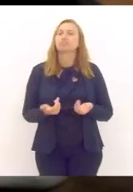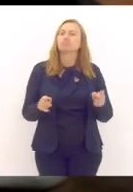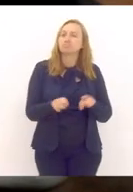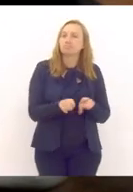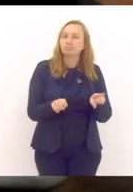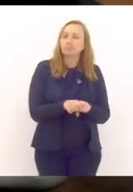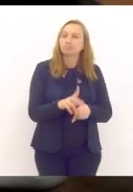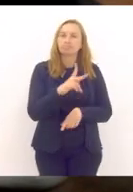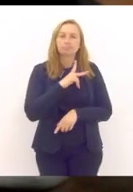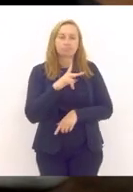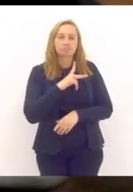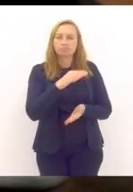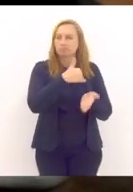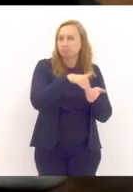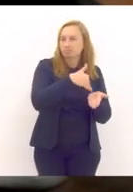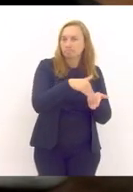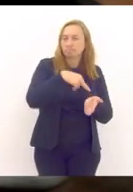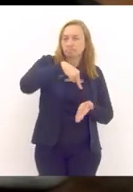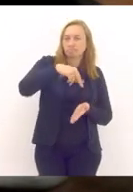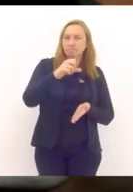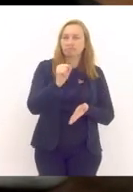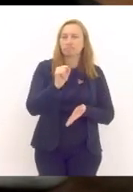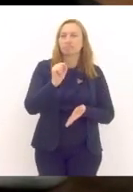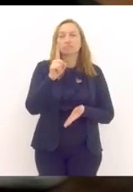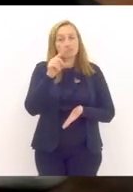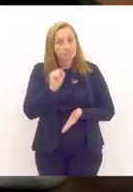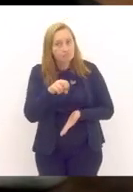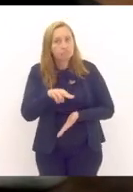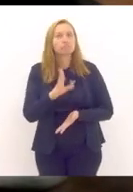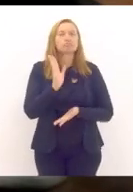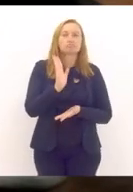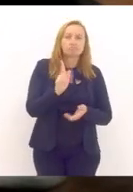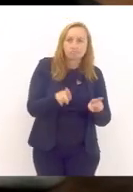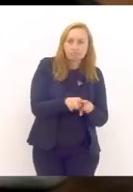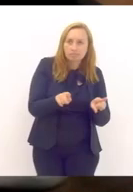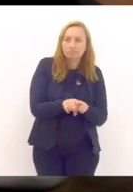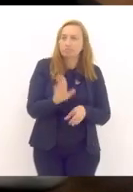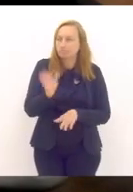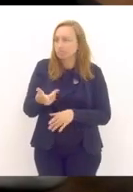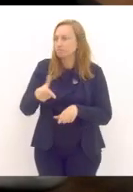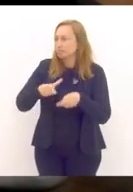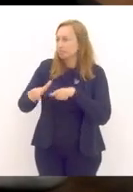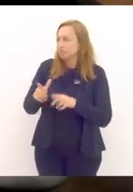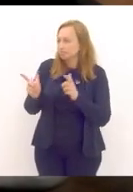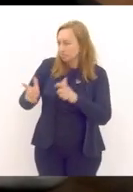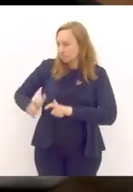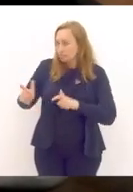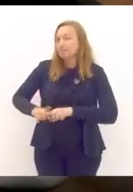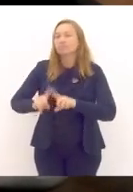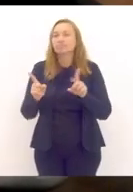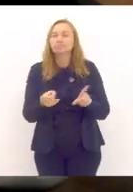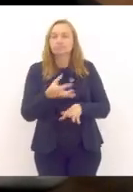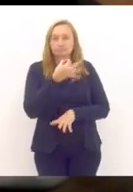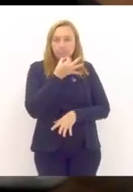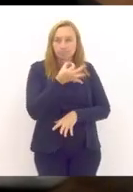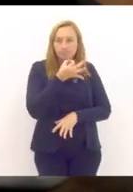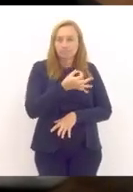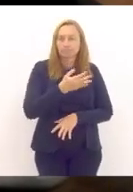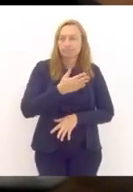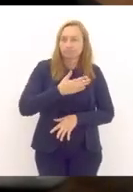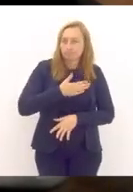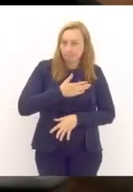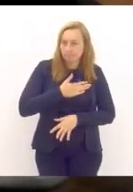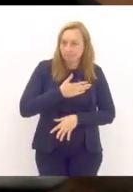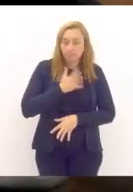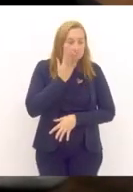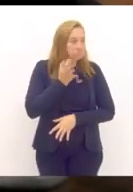secretário Nelson Rocha, que também já ocupou essa cadeira. Mas a sugestão que faço, não sei